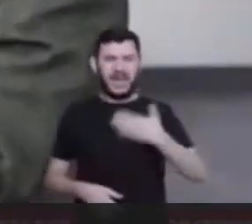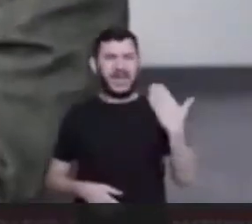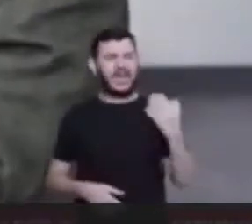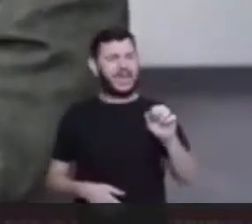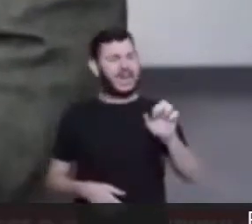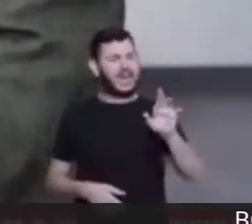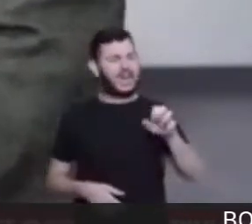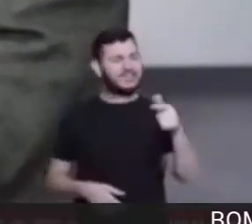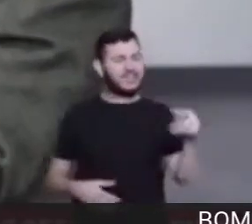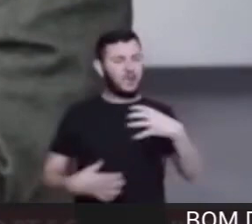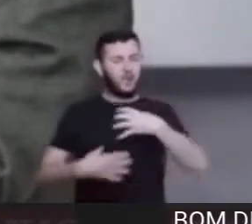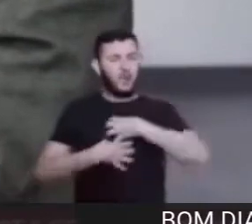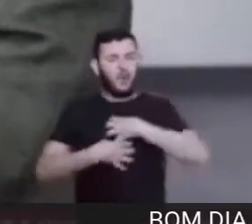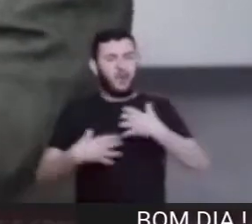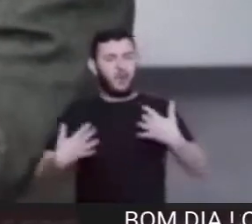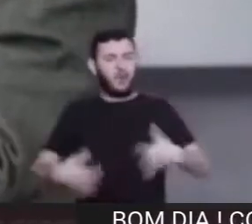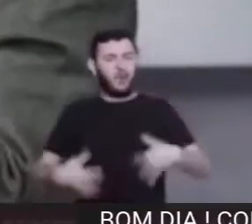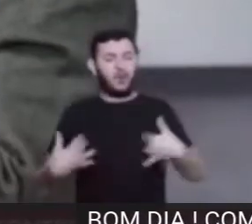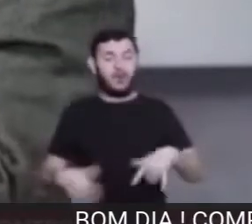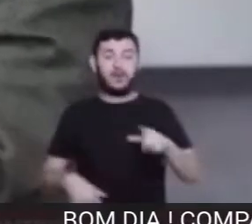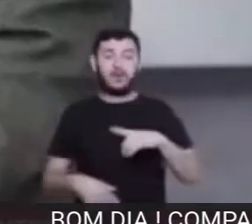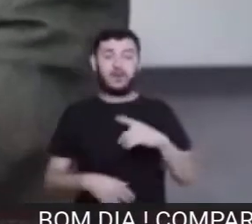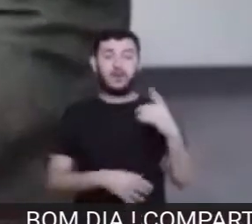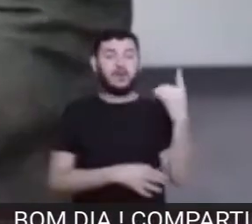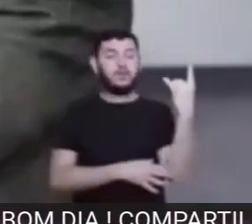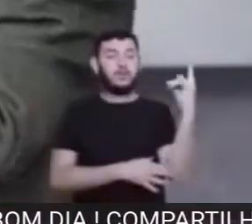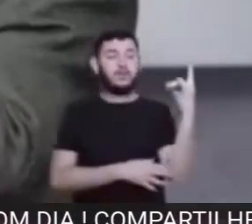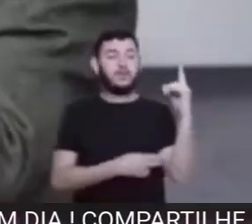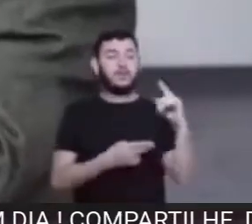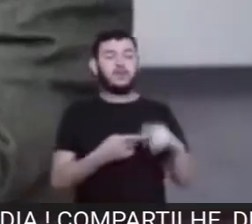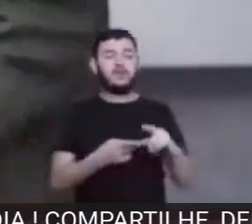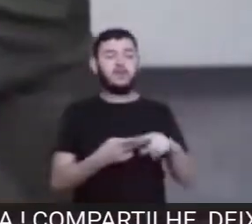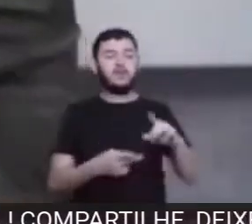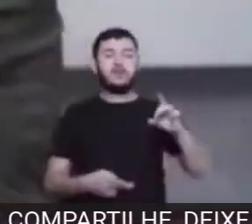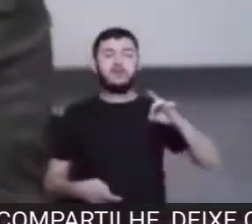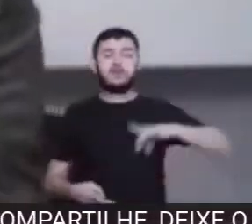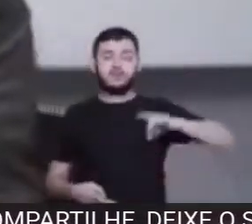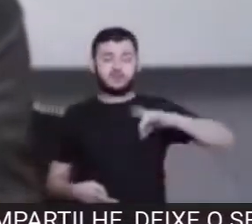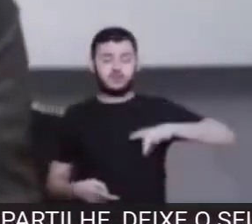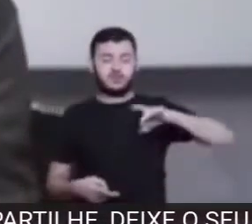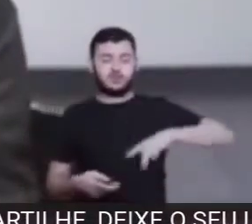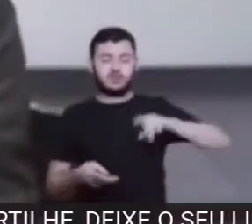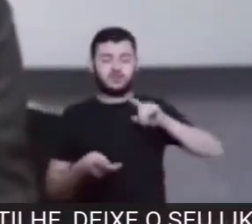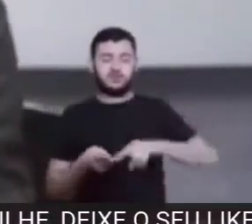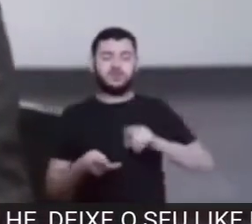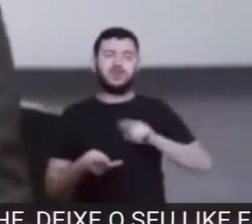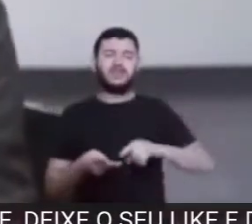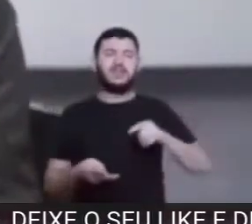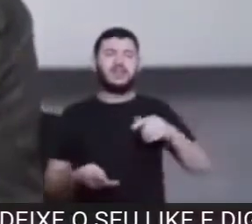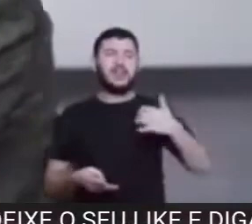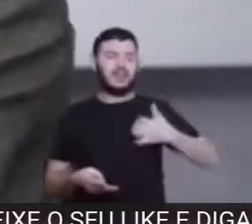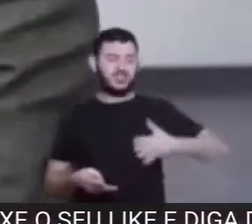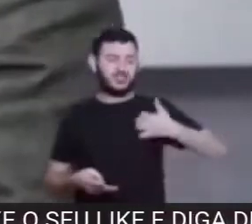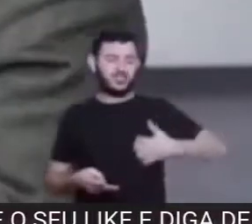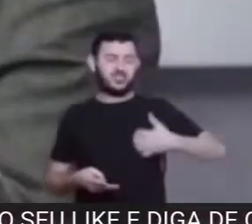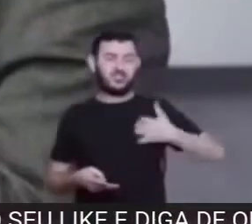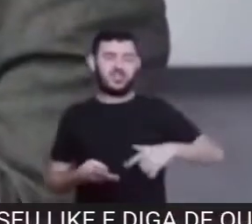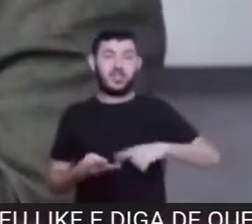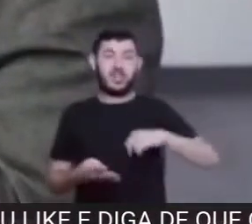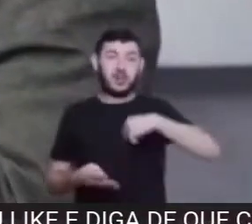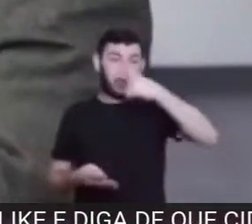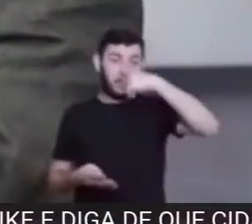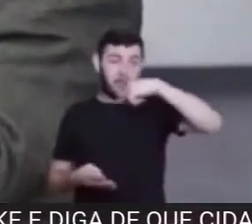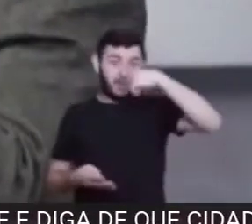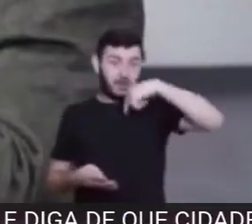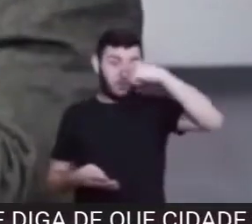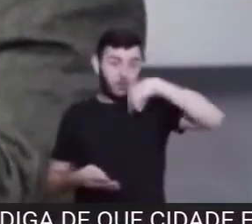gente tem na Bolívia, no Chile, na Argentina, para citar dois exemplos, e agora no Peru. Eu queria que você falasse um pouco do Peru,